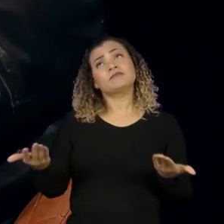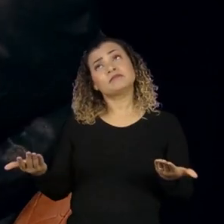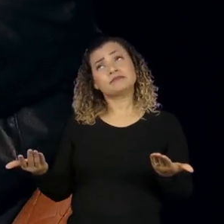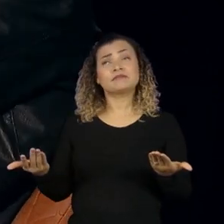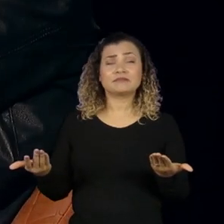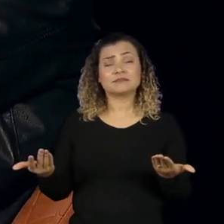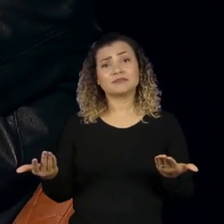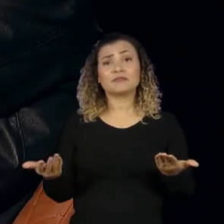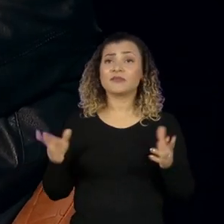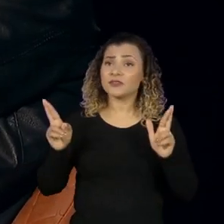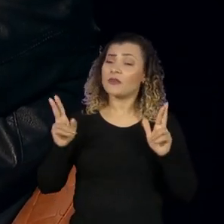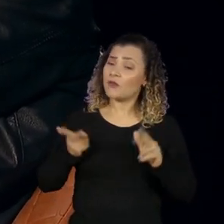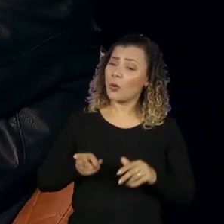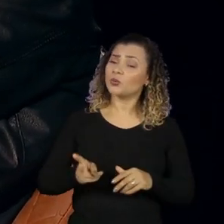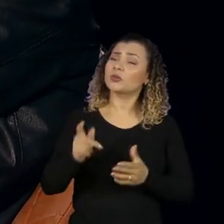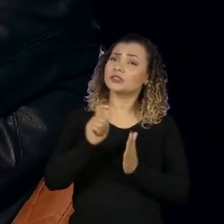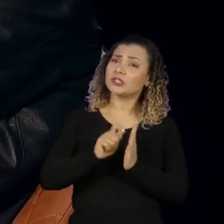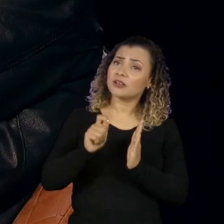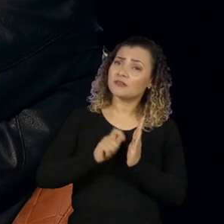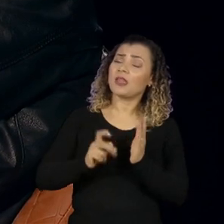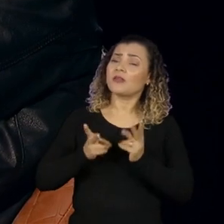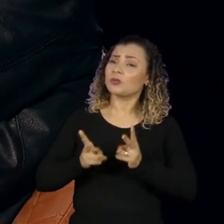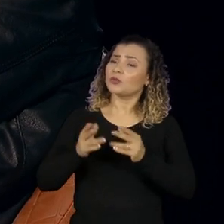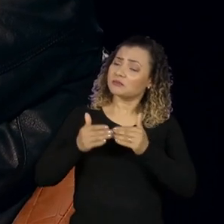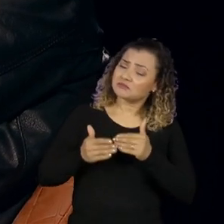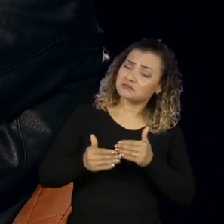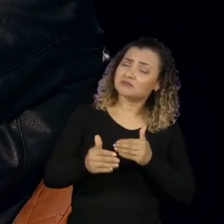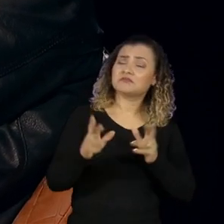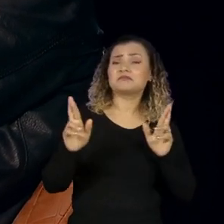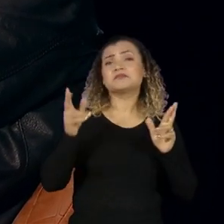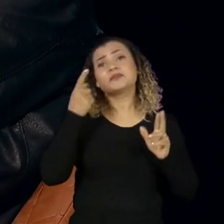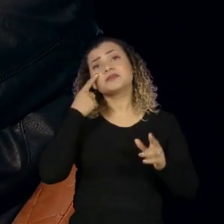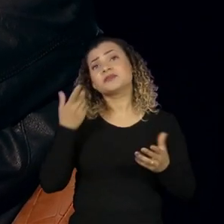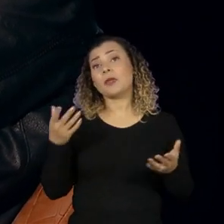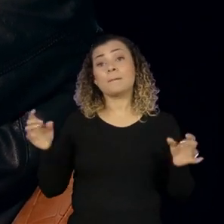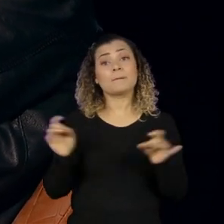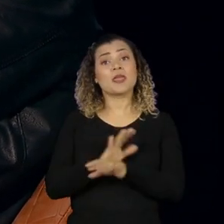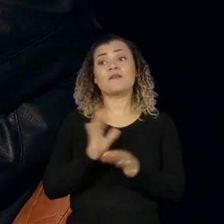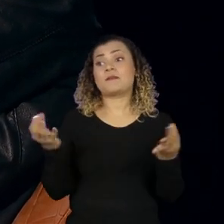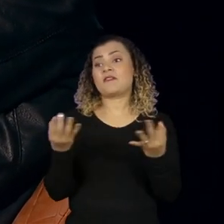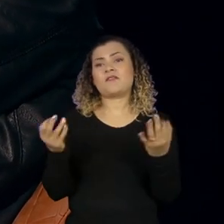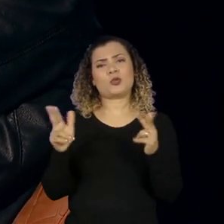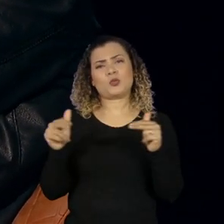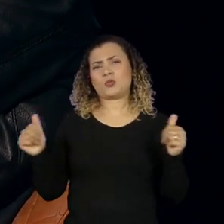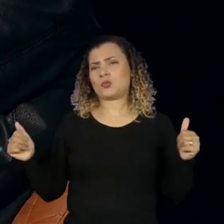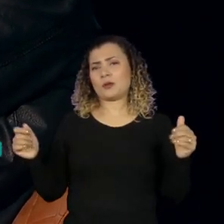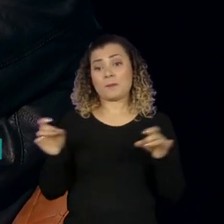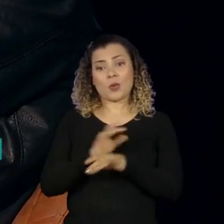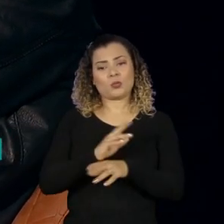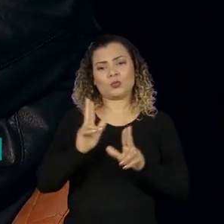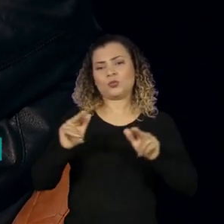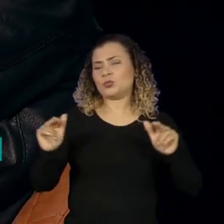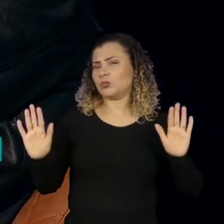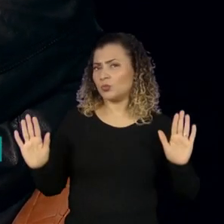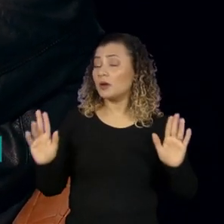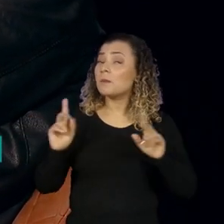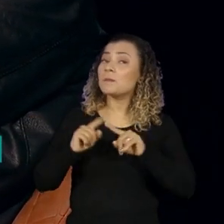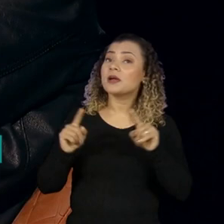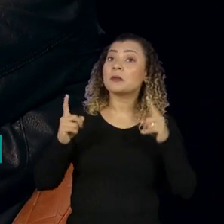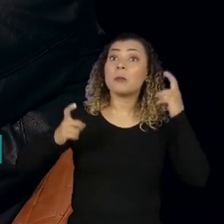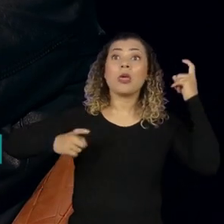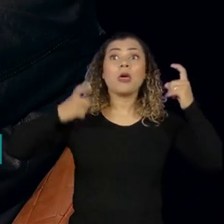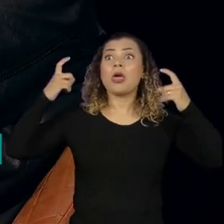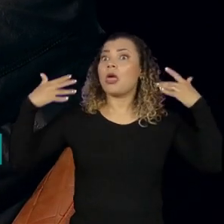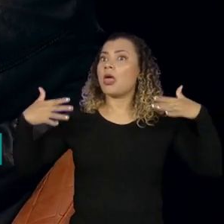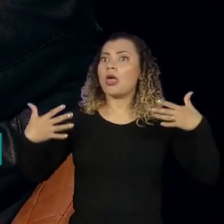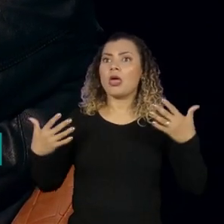ali, eu vou continuar escrevendo, fazendo, né? Não vou ficar realizado nunca, né? E sempre sem essa preocupação,